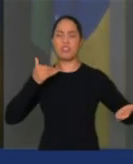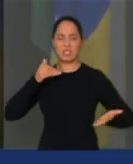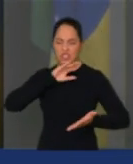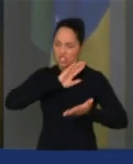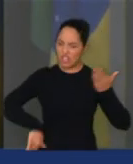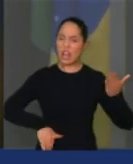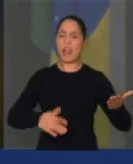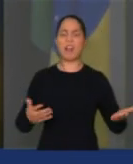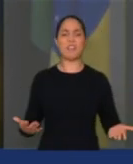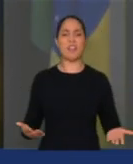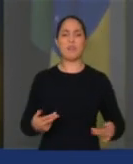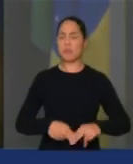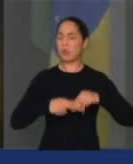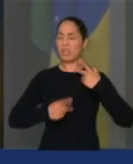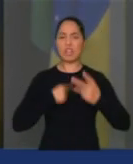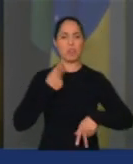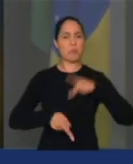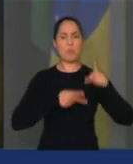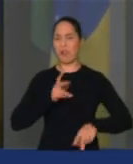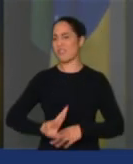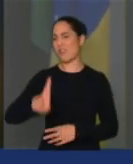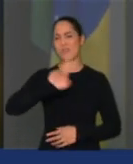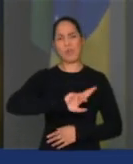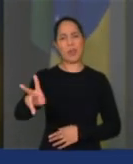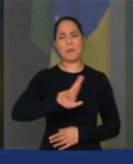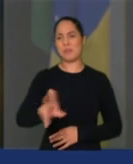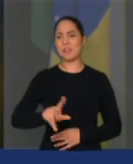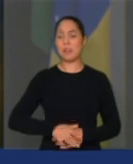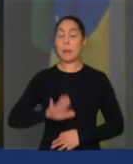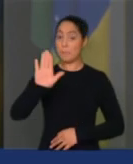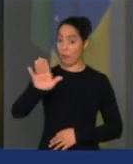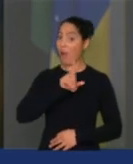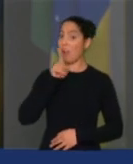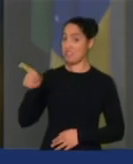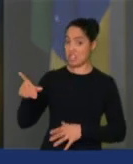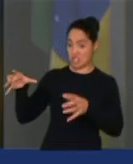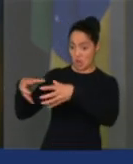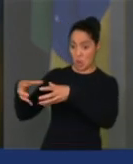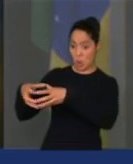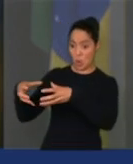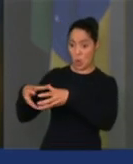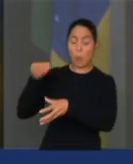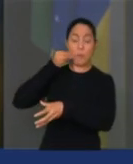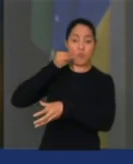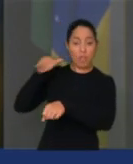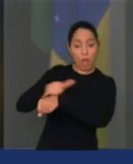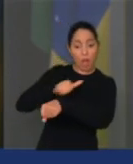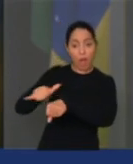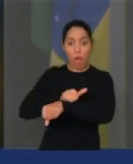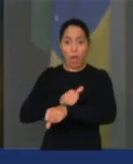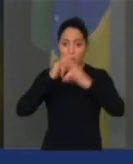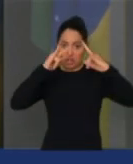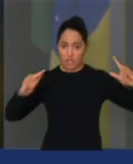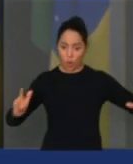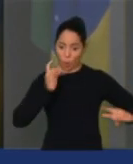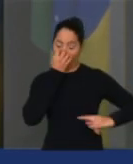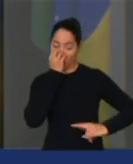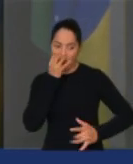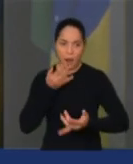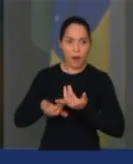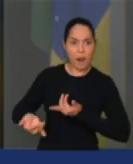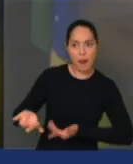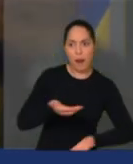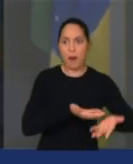não representa a população. Mas enquanto isso, enquanto eles tentam fazer todo esse show, esse circo, criando narrativas